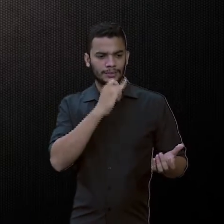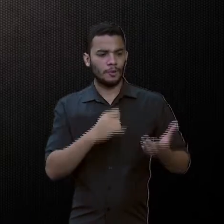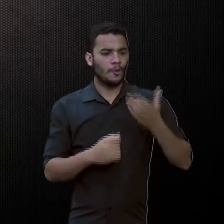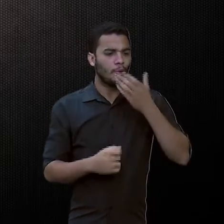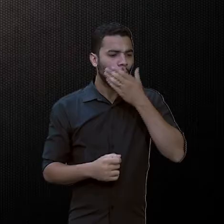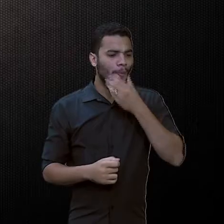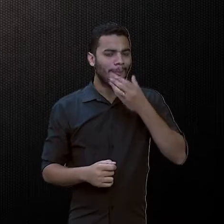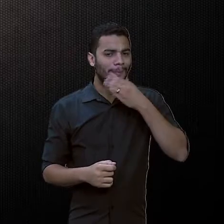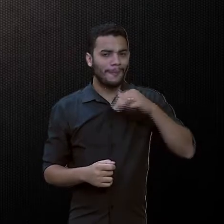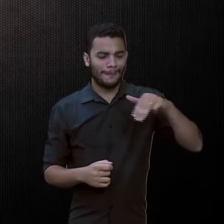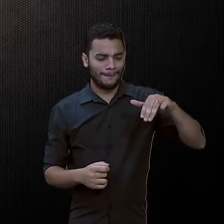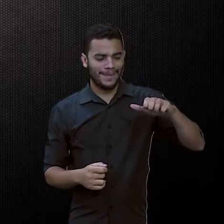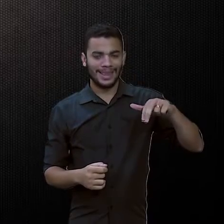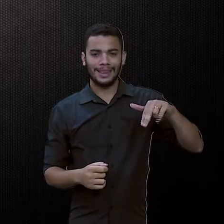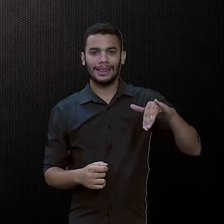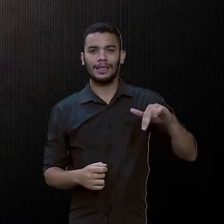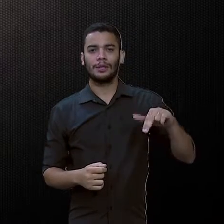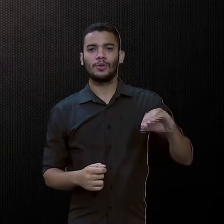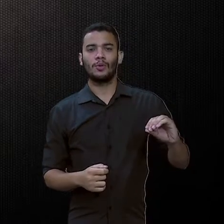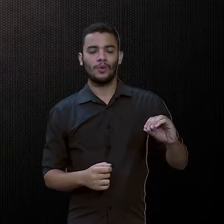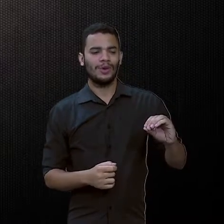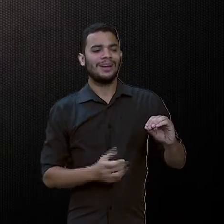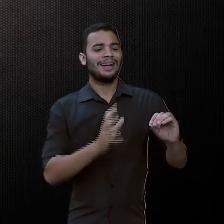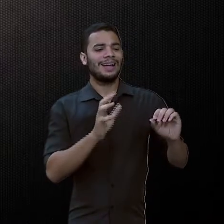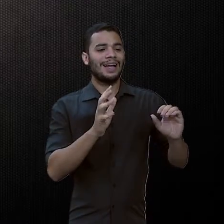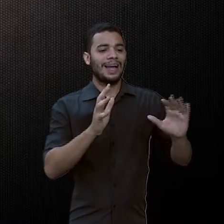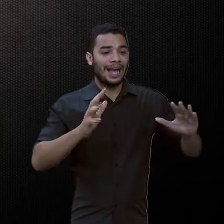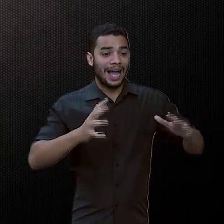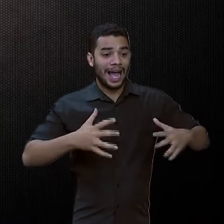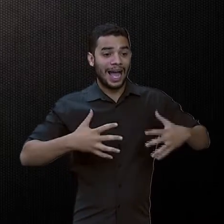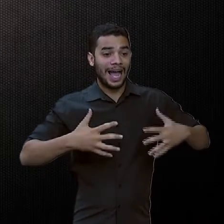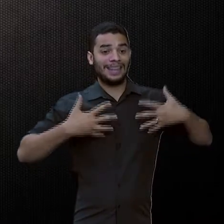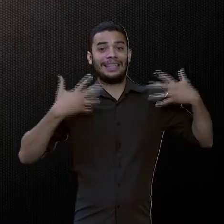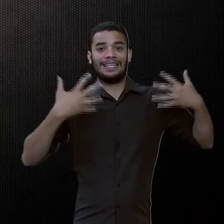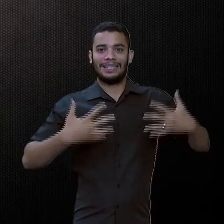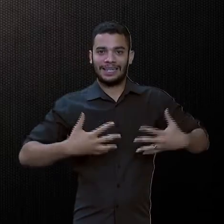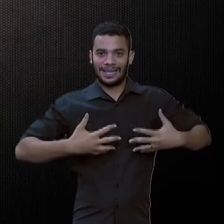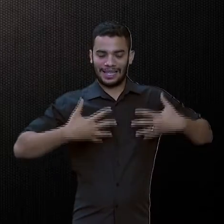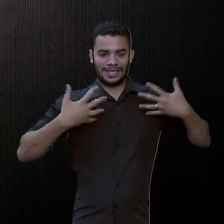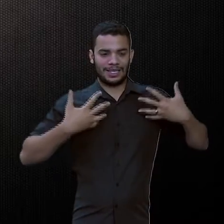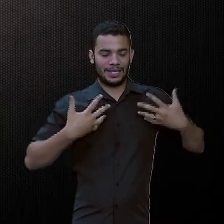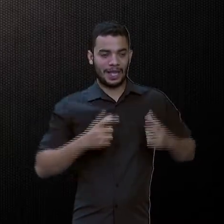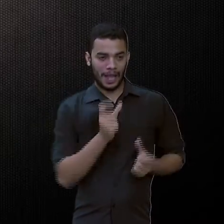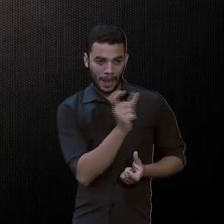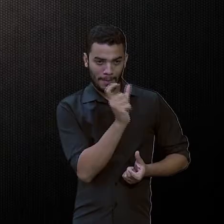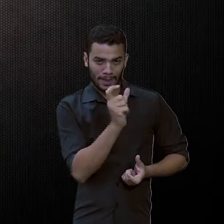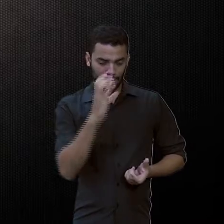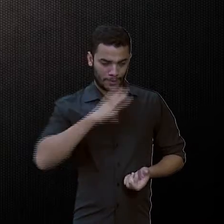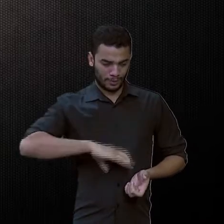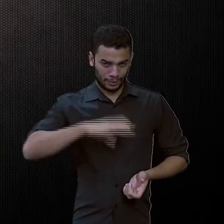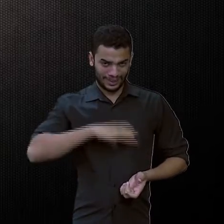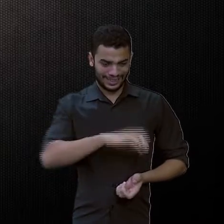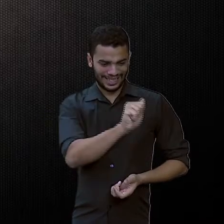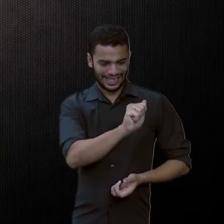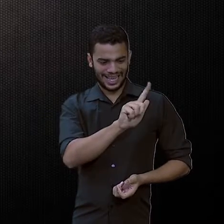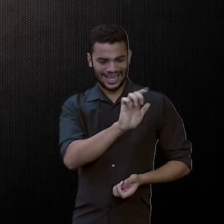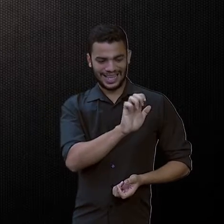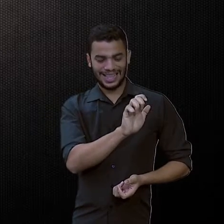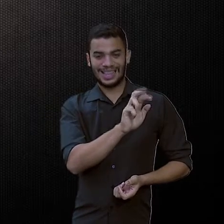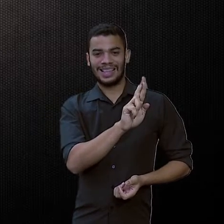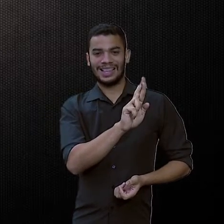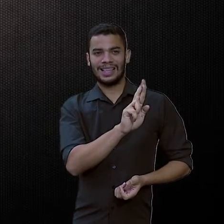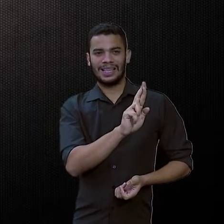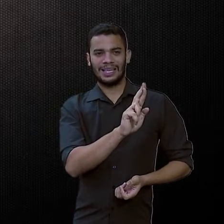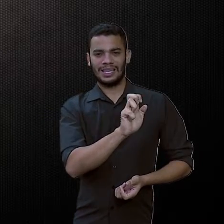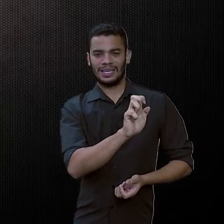alegre, menina alegre. Notem que a alegre não mudou, ou seja, essa característica